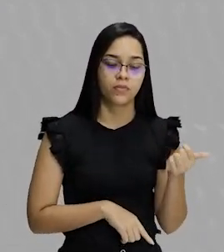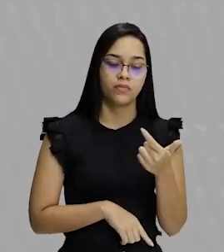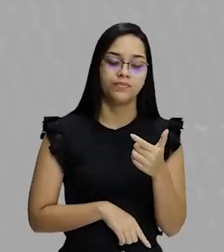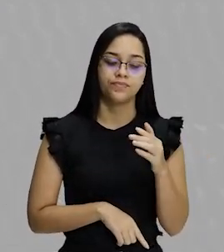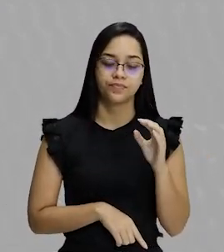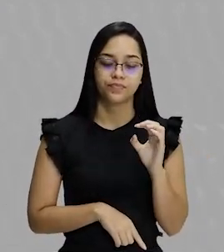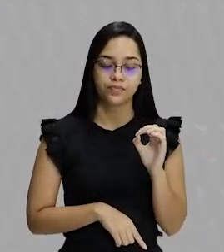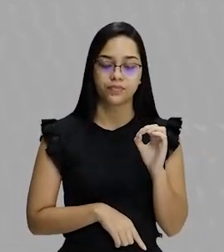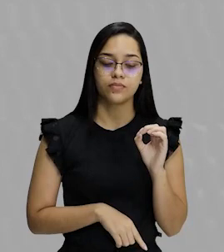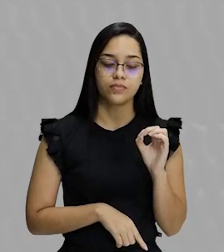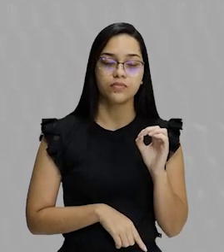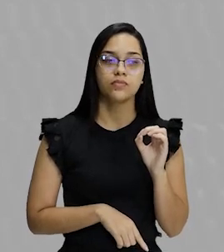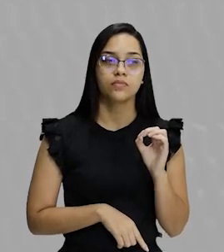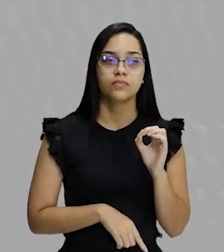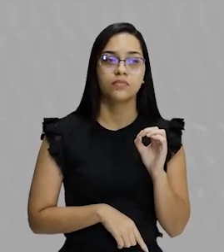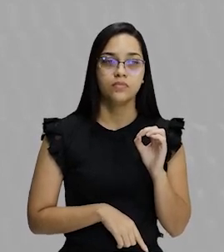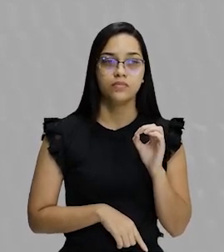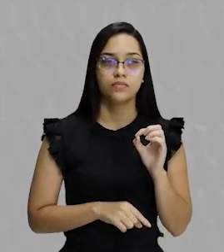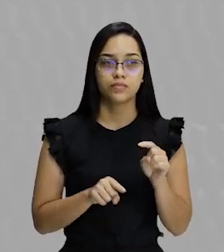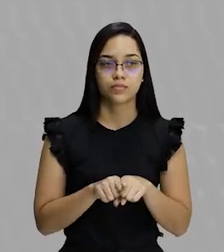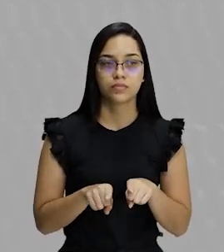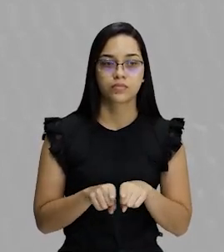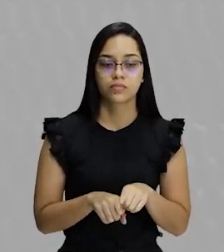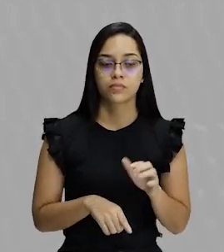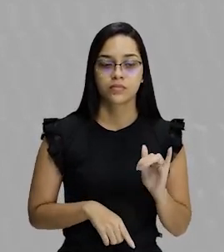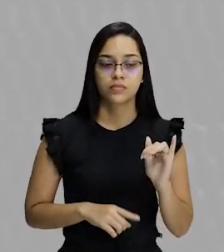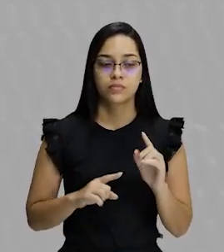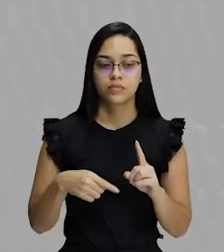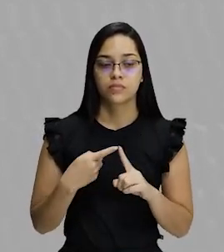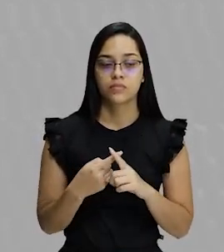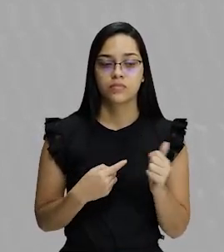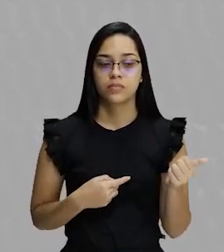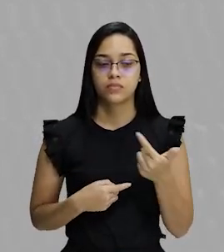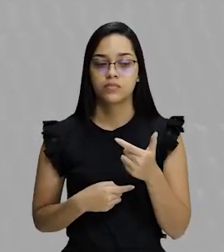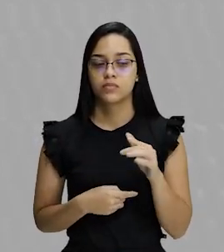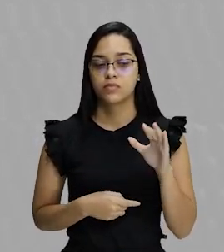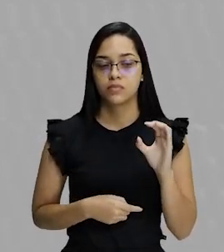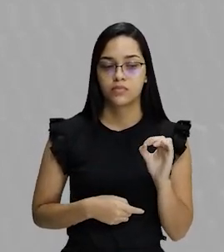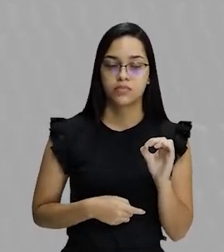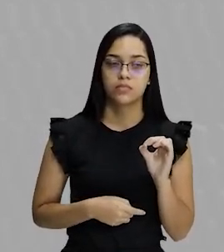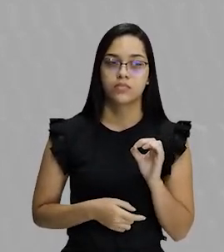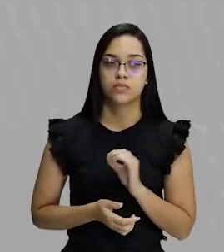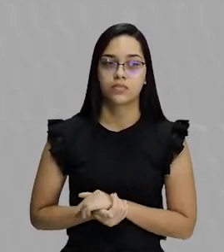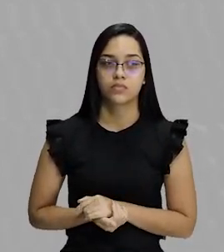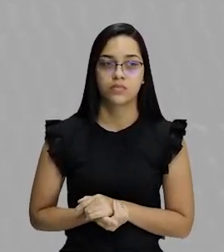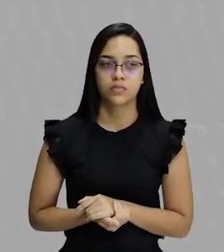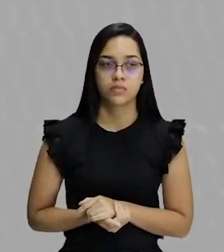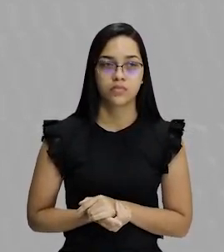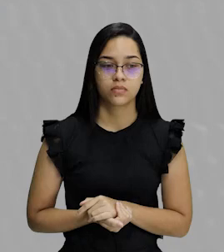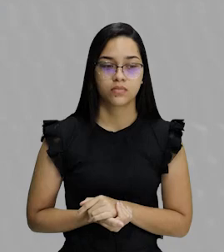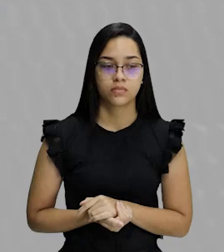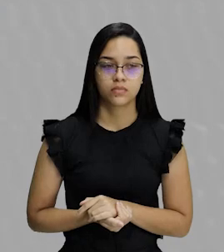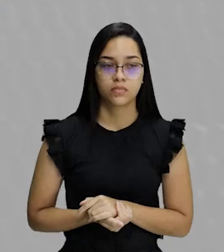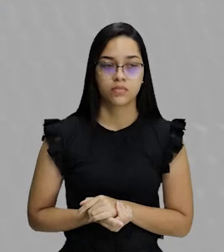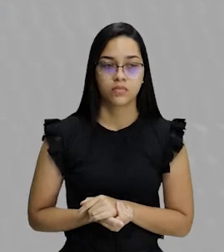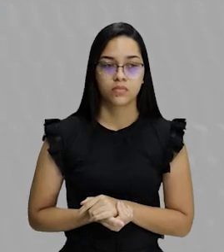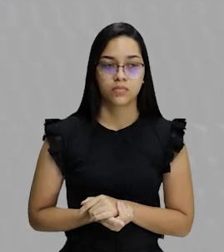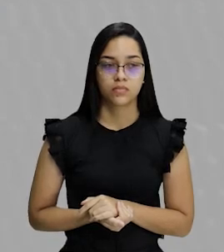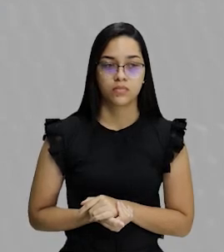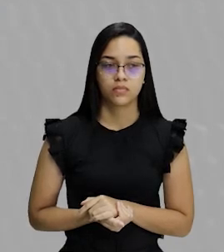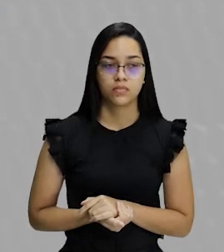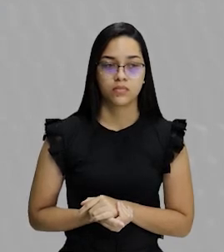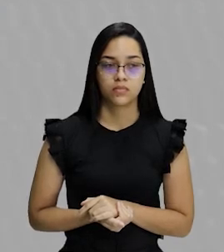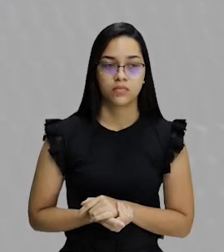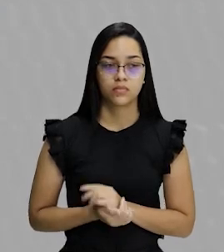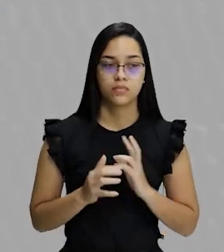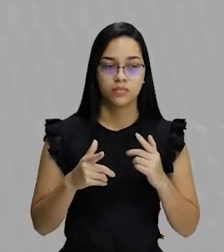o x é negativo, e o y é maior do que zero, o y é positivo. Certo?